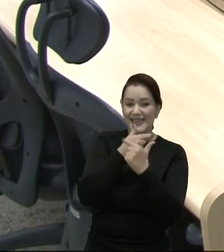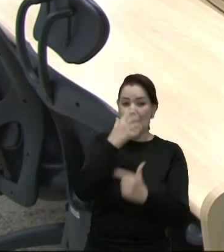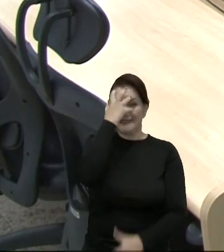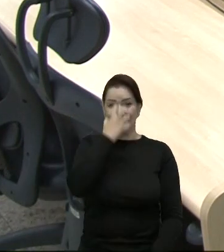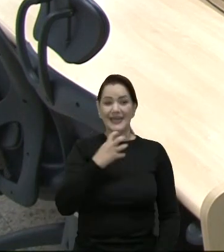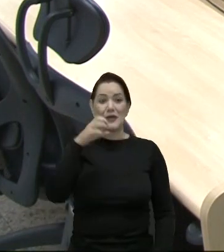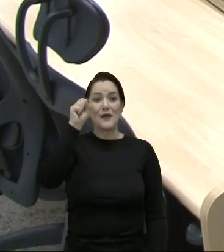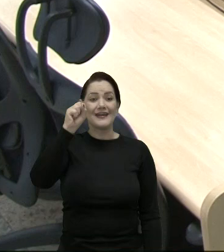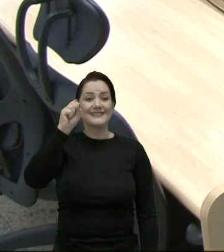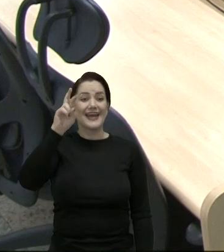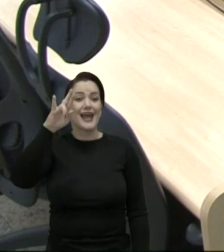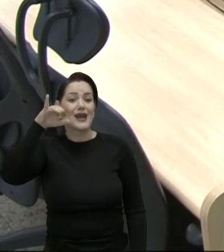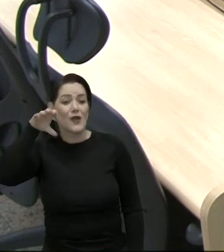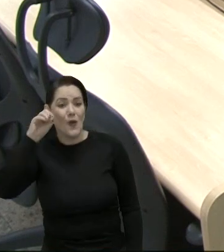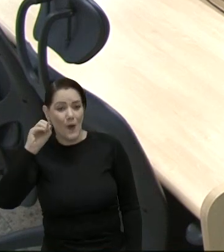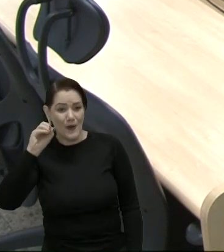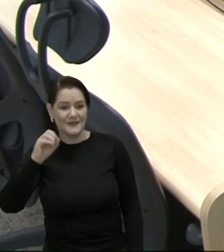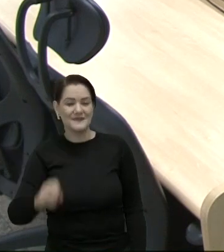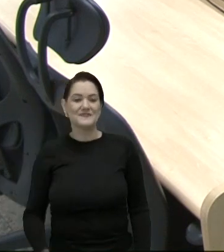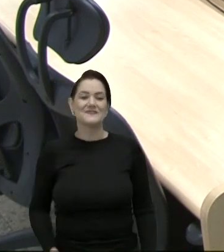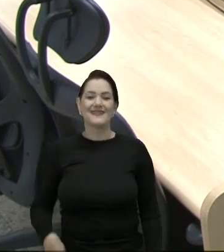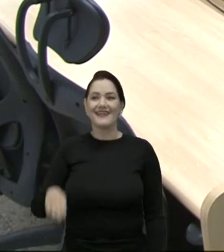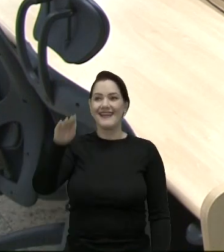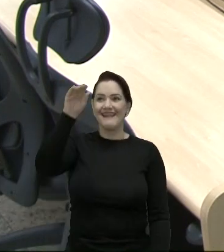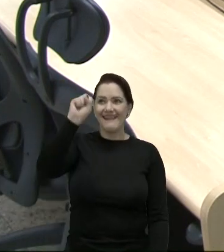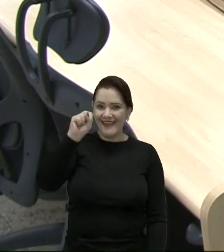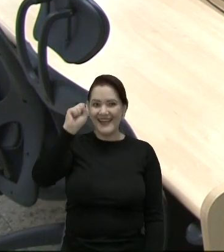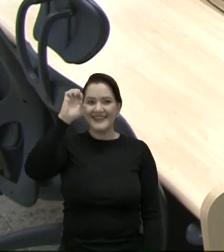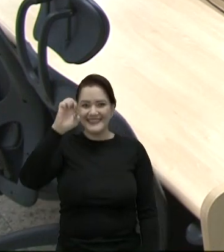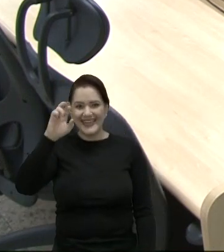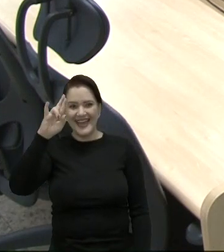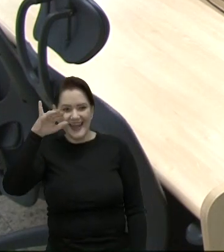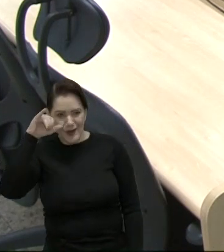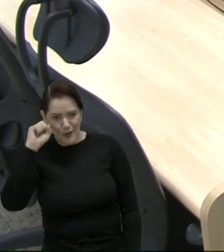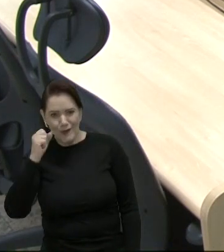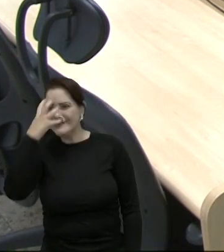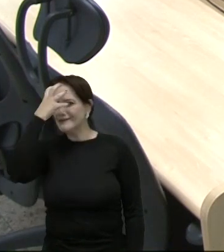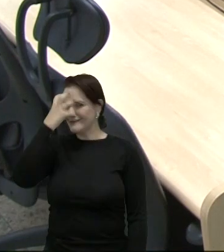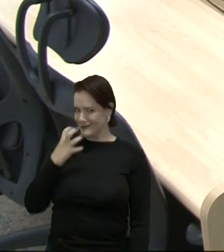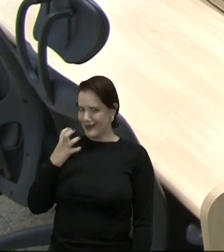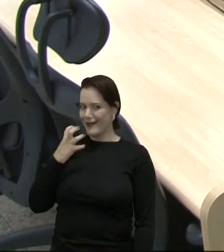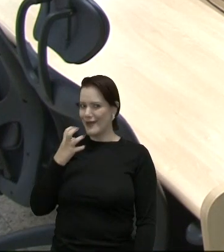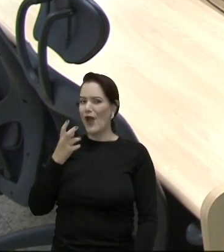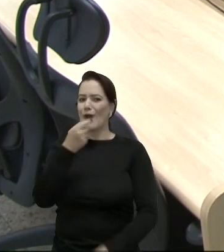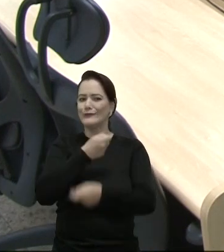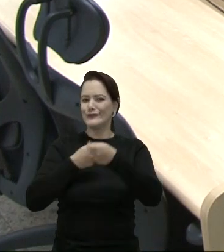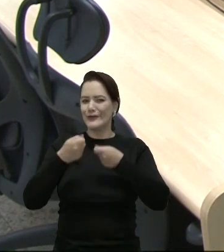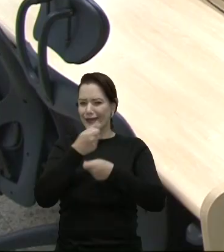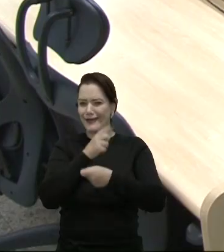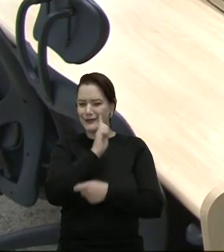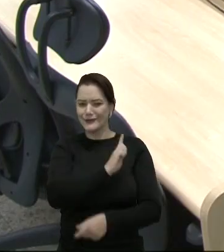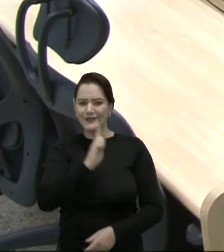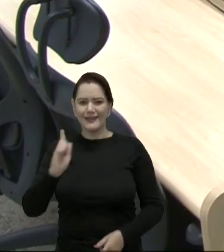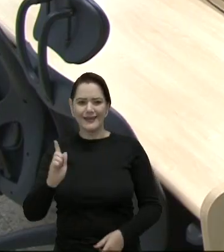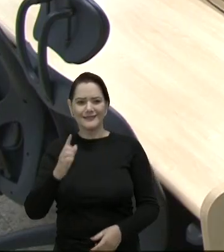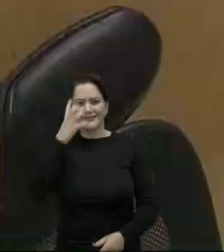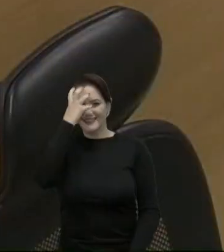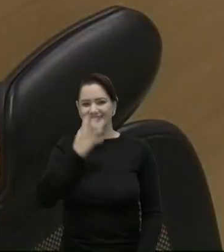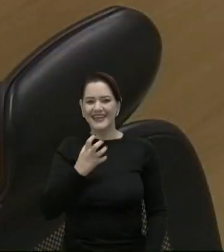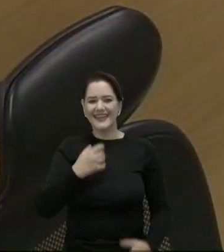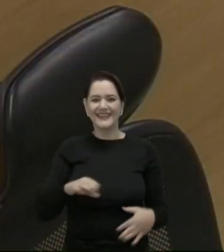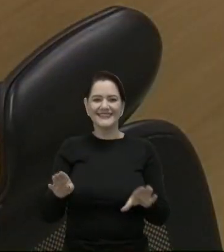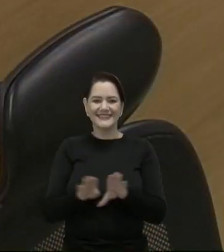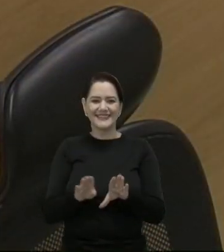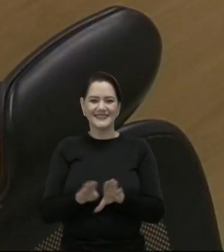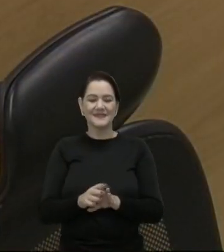É porque assim, rapaz, o cara que tem sério no sobrenome e é gerente, é um gerente sério, mas você dá risada. Então tá